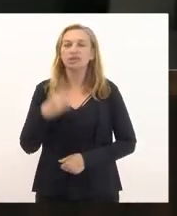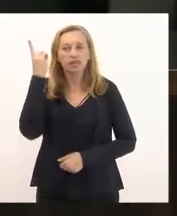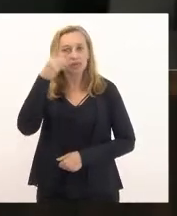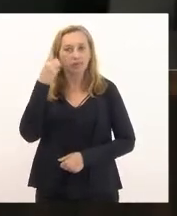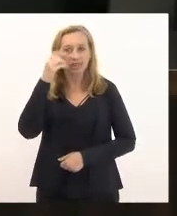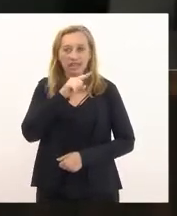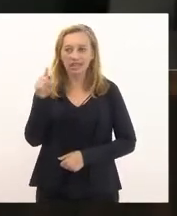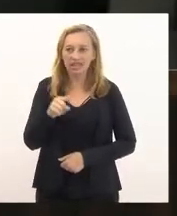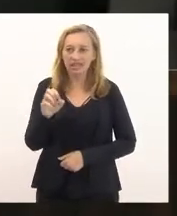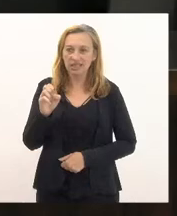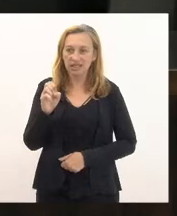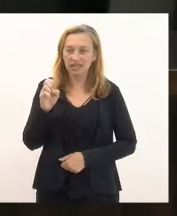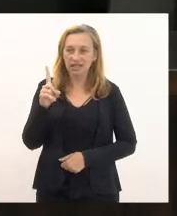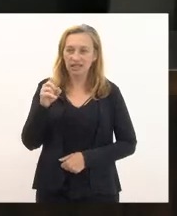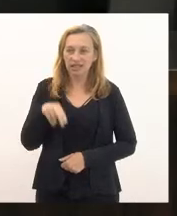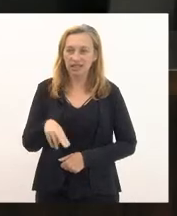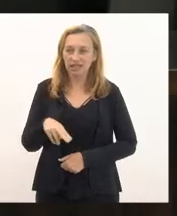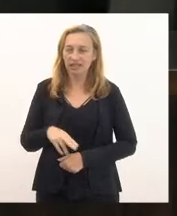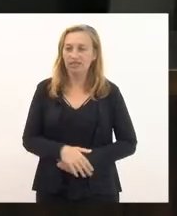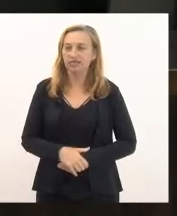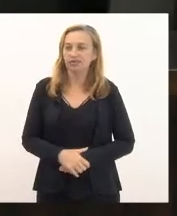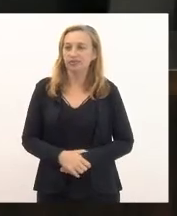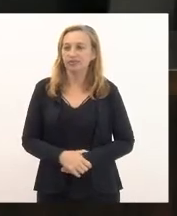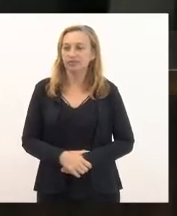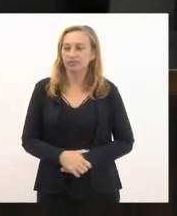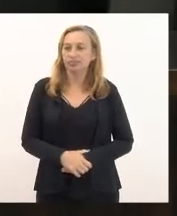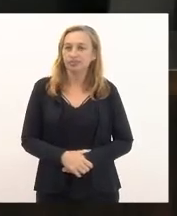Deputada Zeidan.